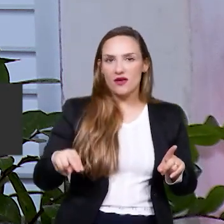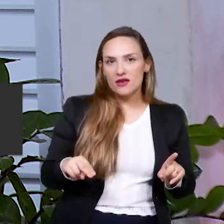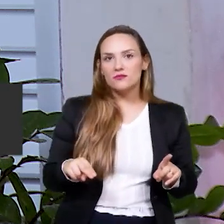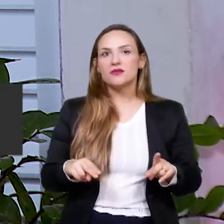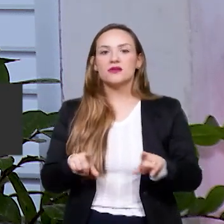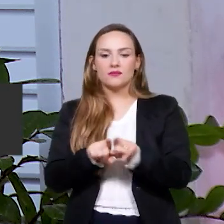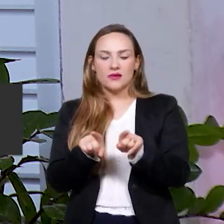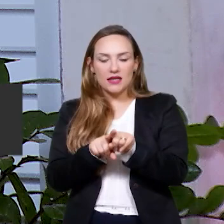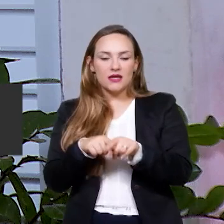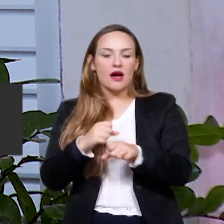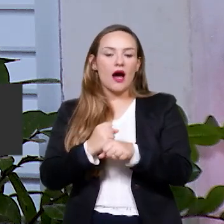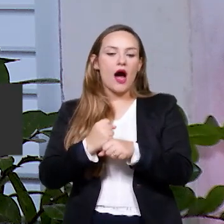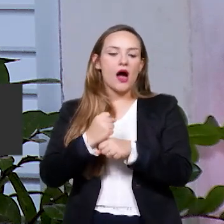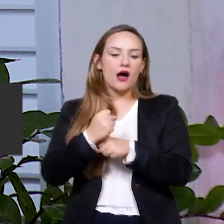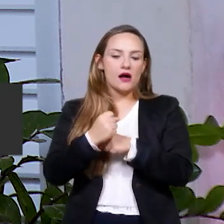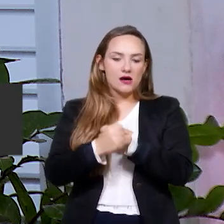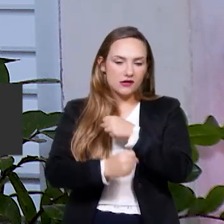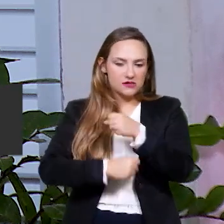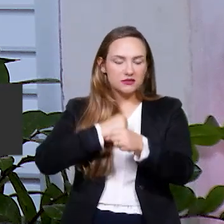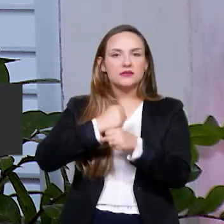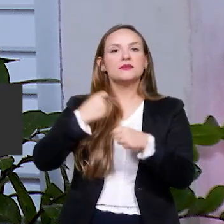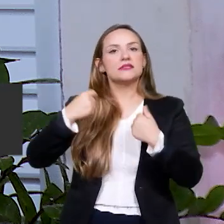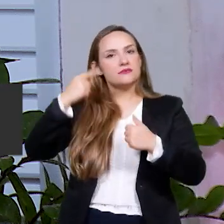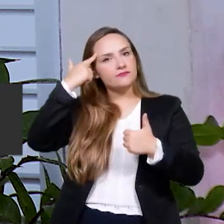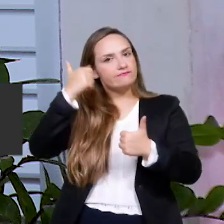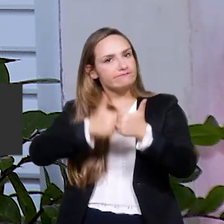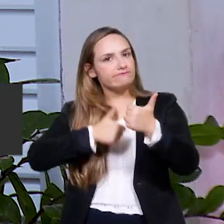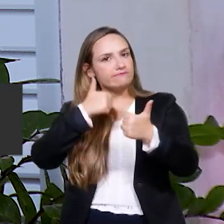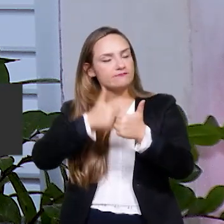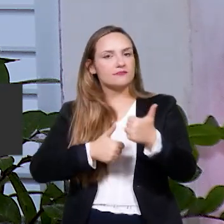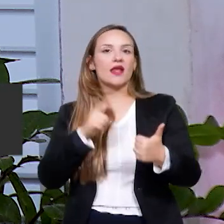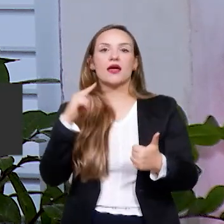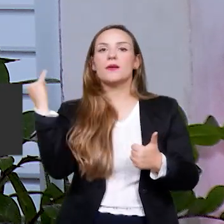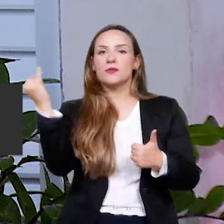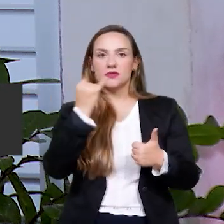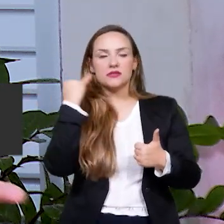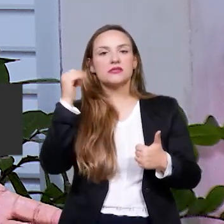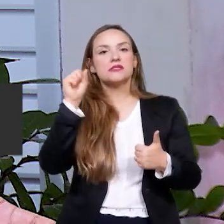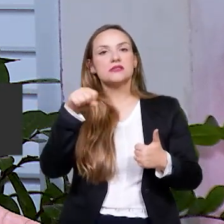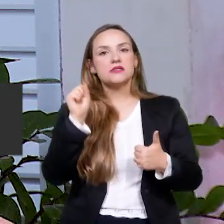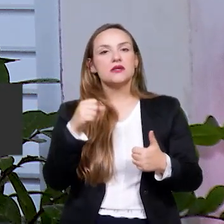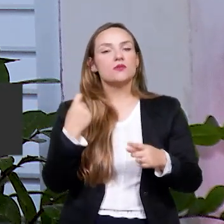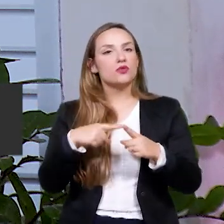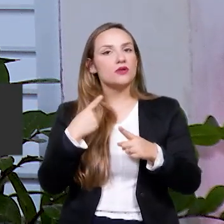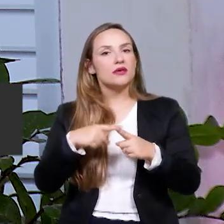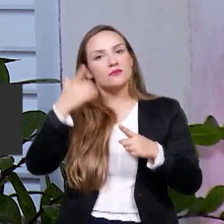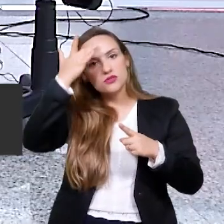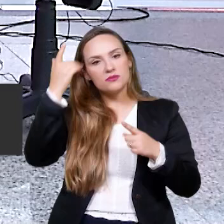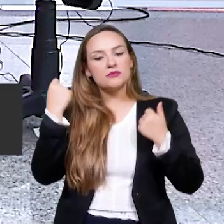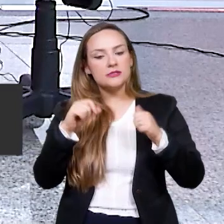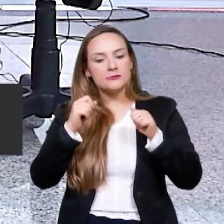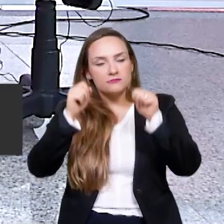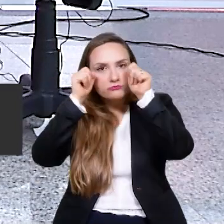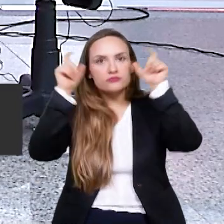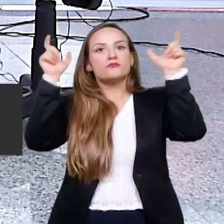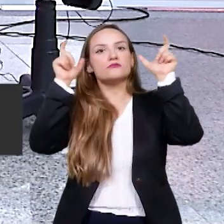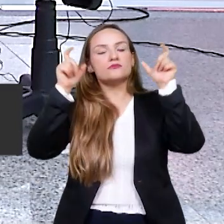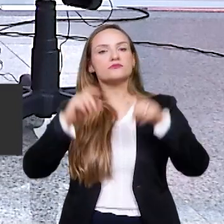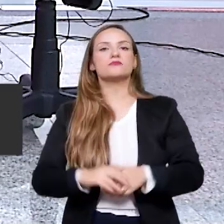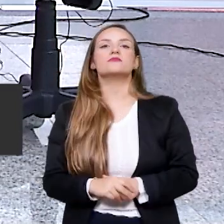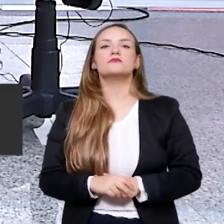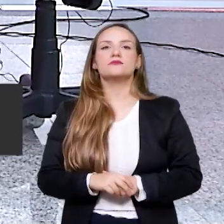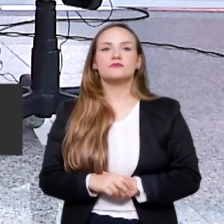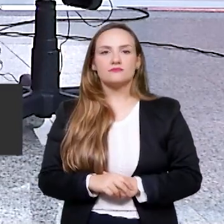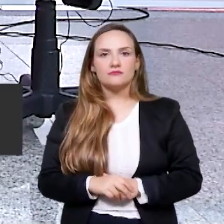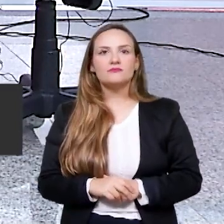o ano inteiro que tem que ser feita essa reflexão diariamente, é importante para que as pessoas possam enxergar isso,